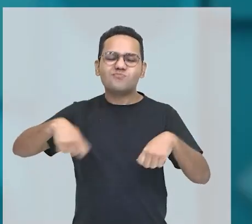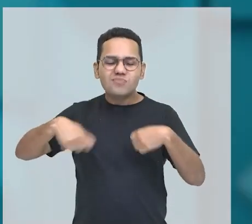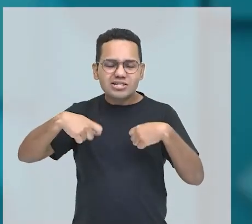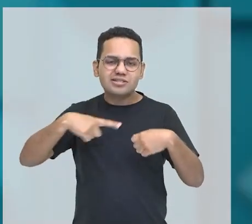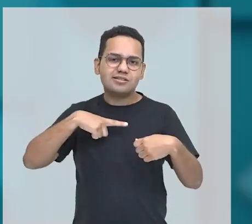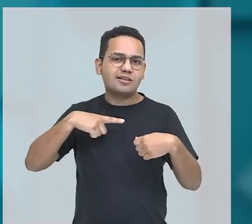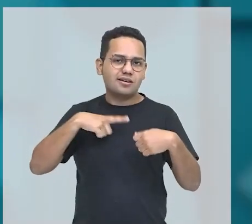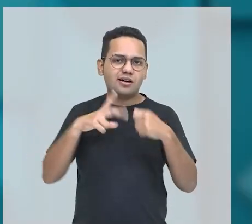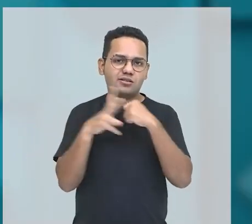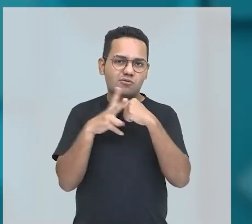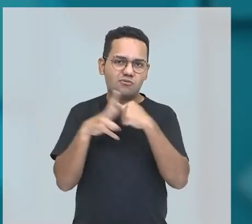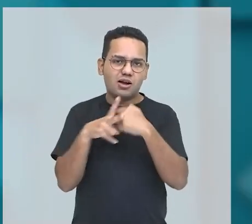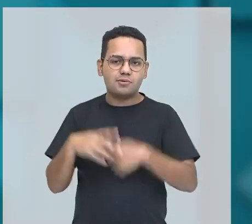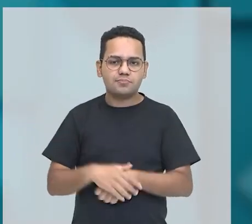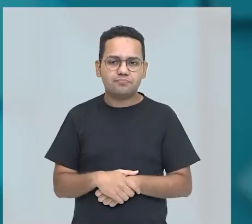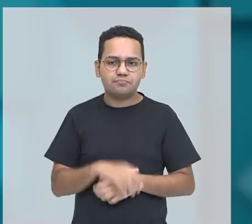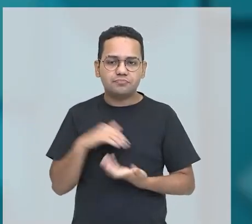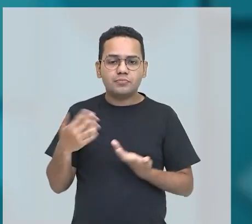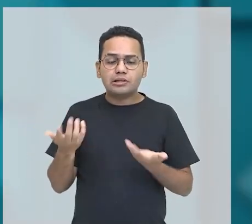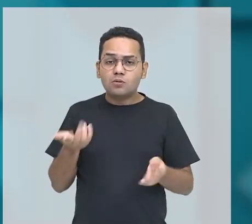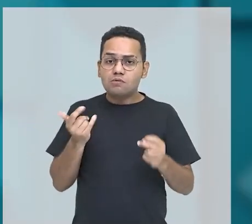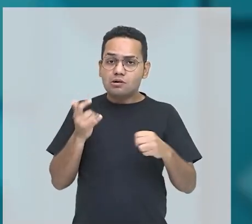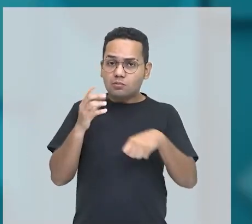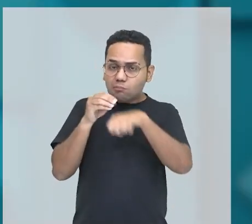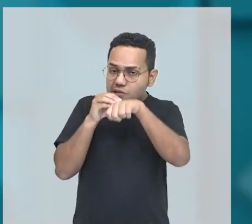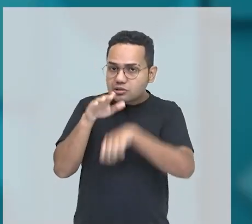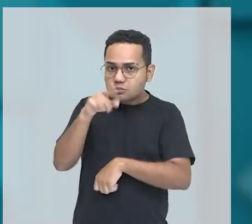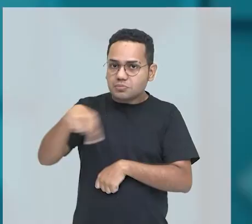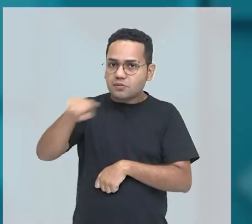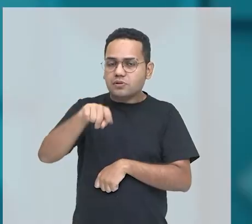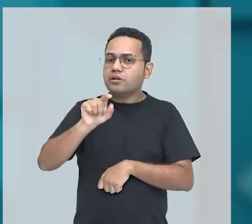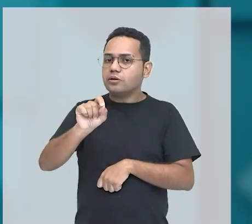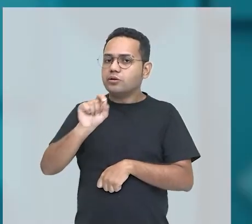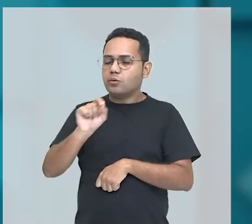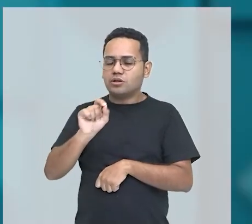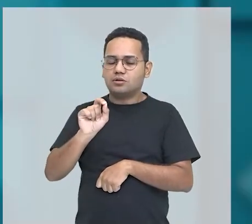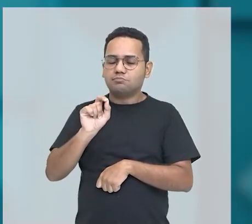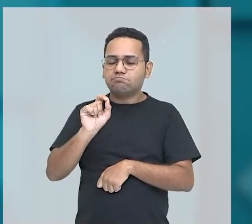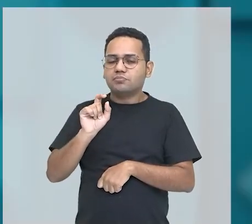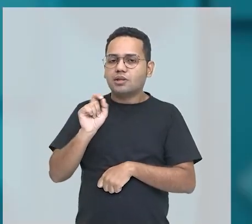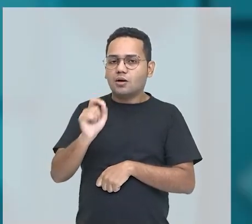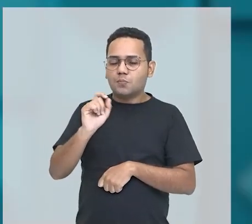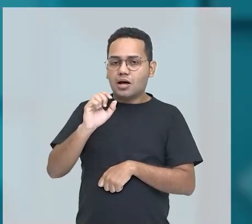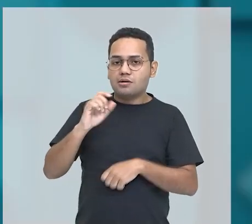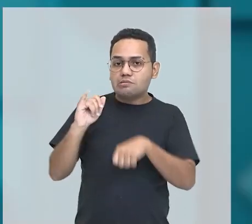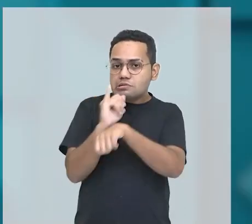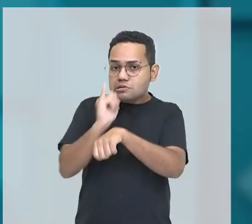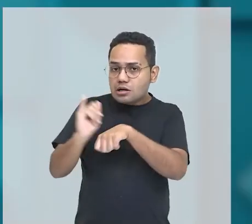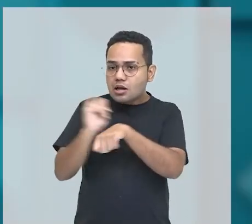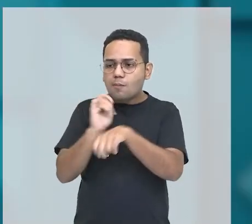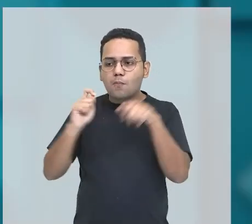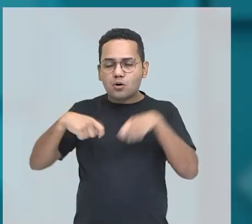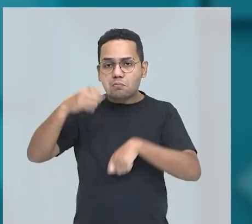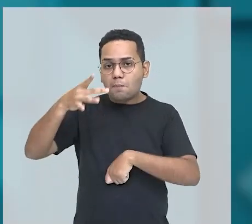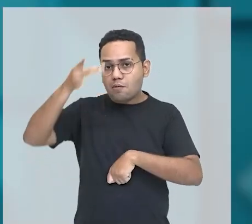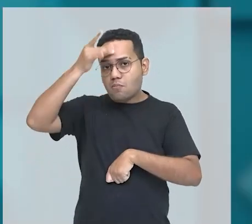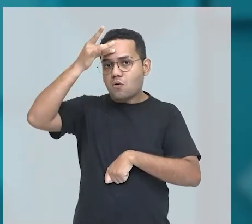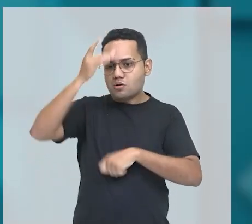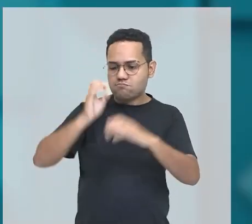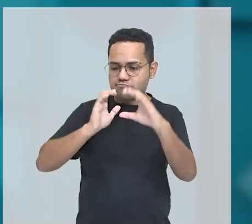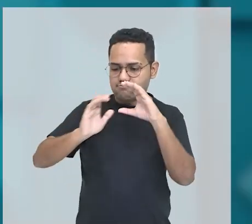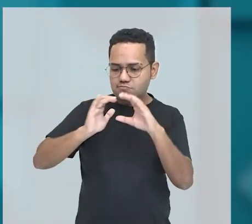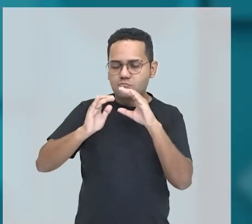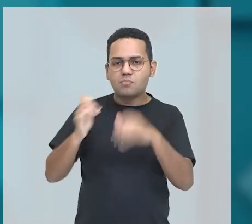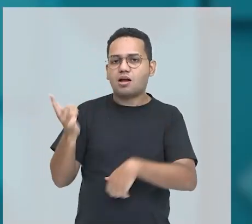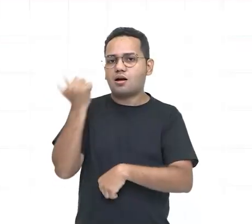é sempre uma boa estratégia memorizar verbos para desenvolver as habilidades aí de comunicação, especialmente aqui na